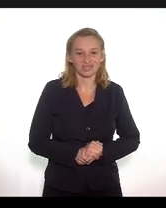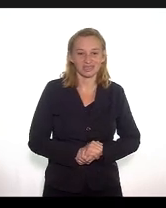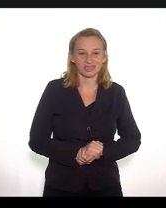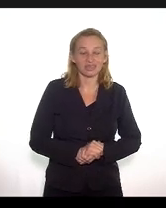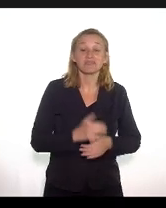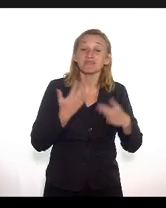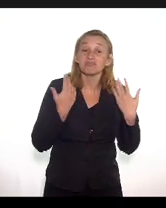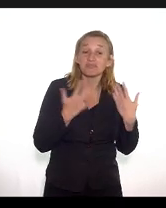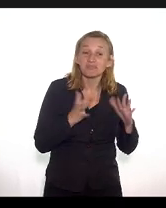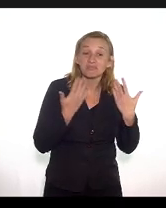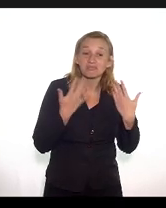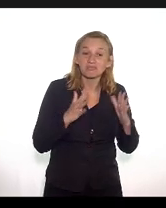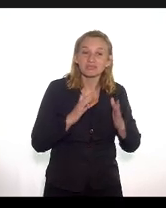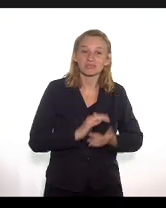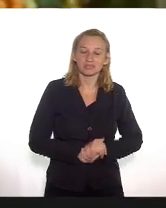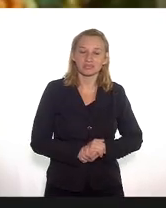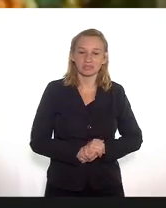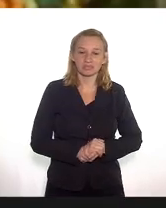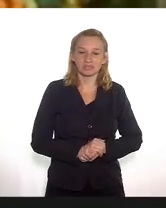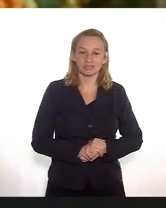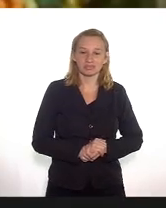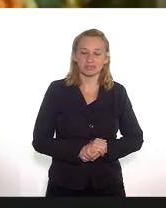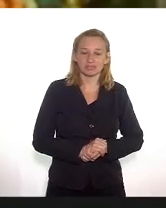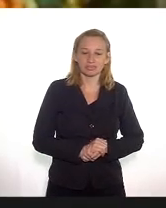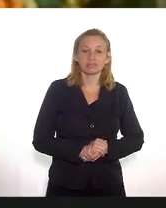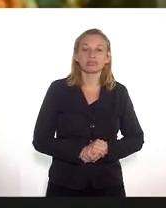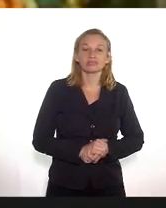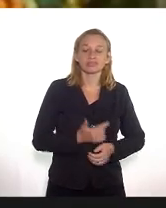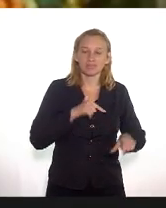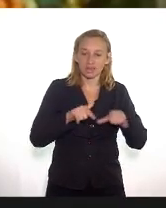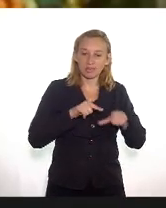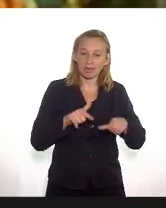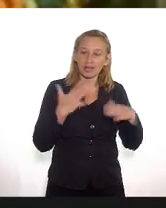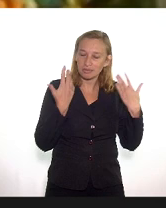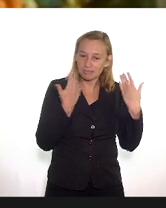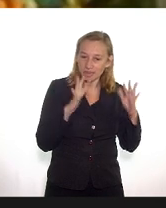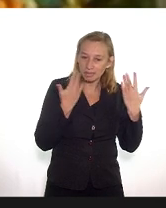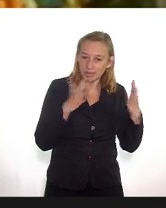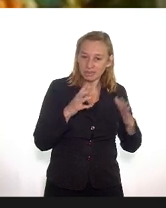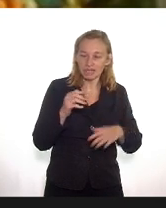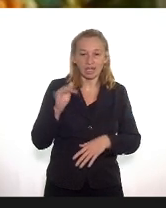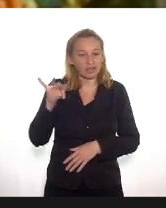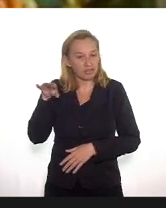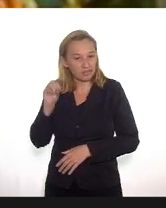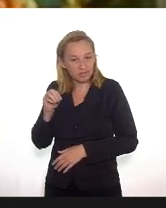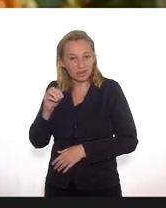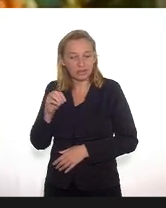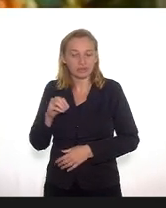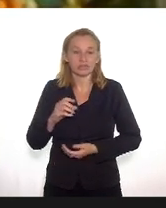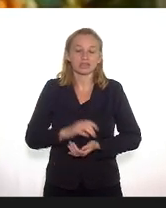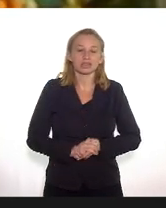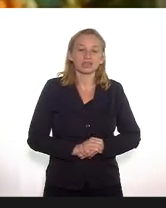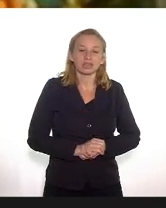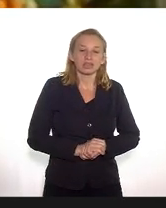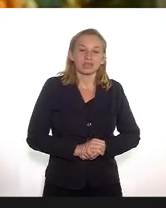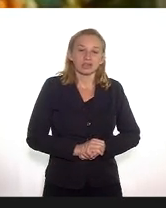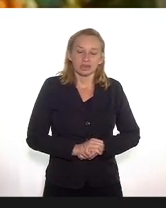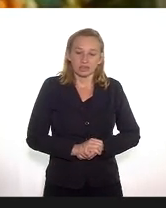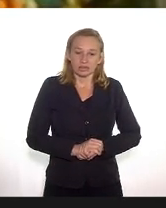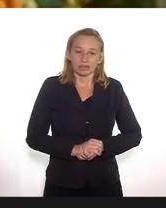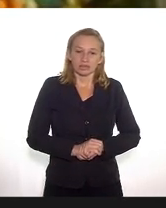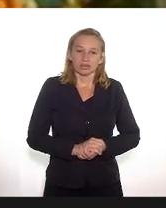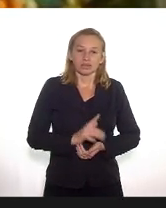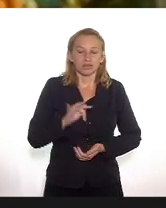quero parabenizá-lo pelo belo trabalho, parabenizar o Flávio Serafini, que tem muito apreço pelo querido